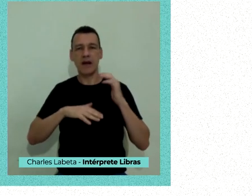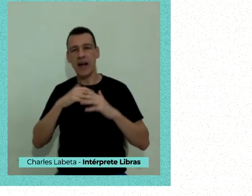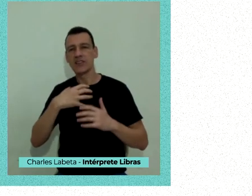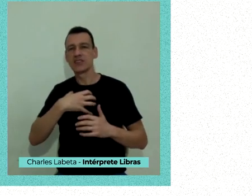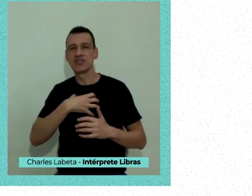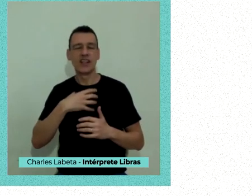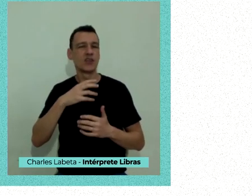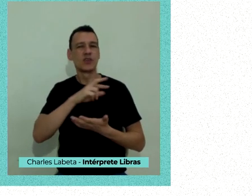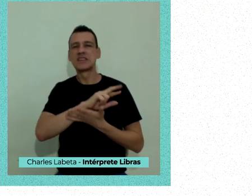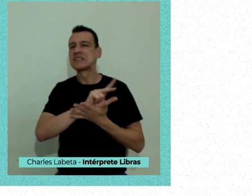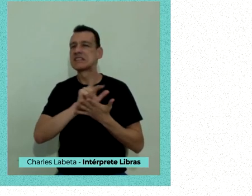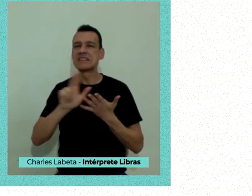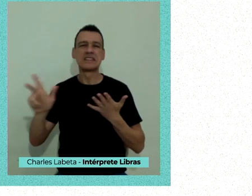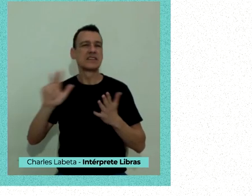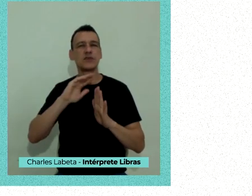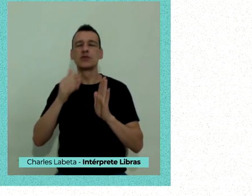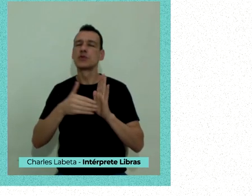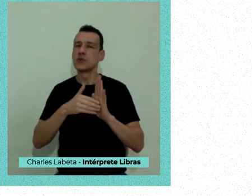de como